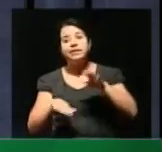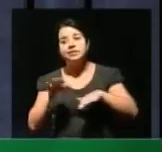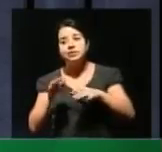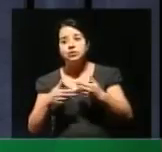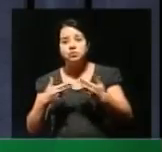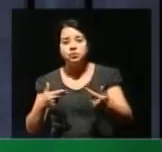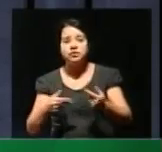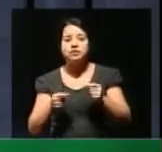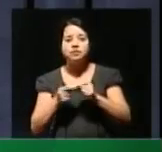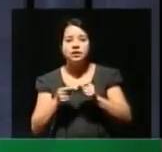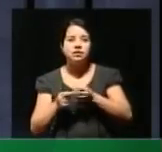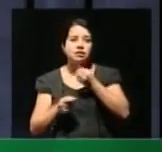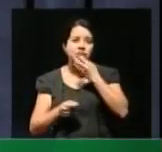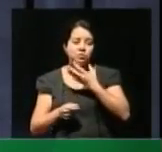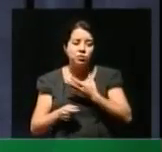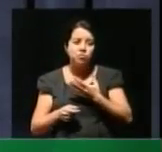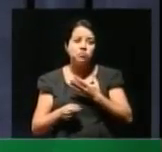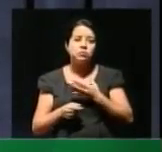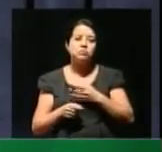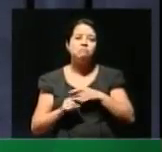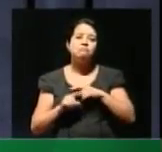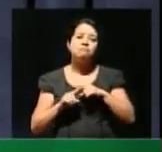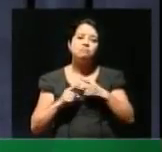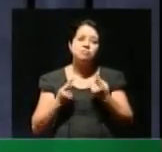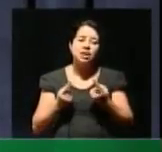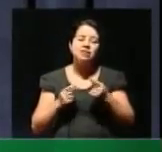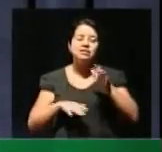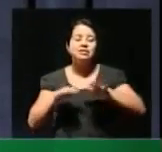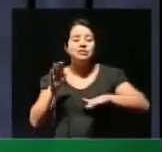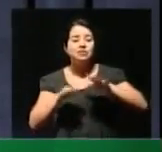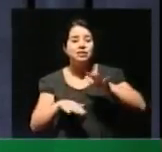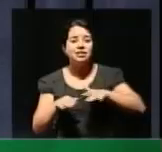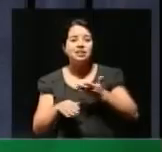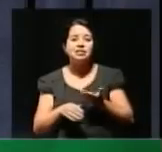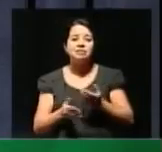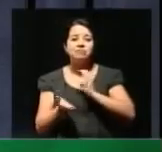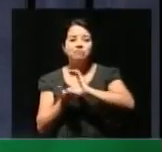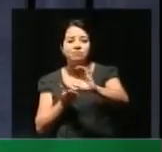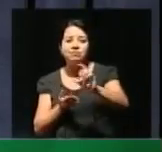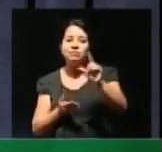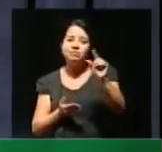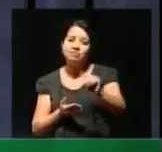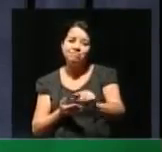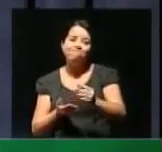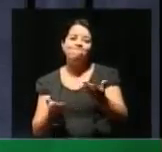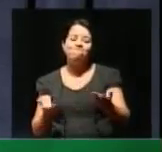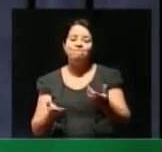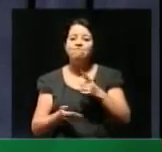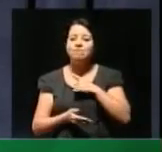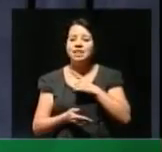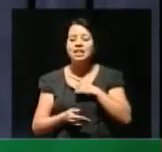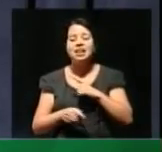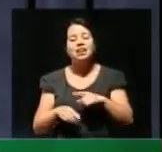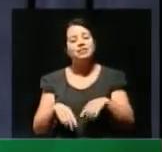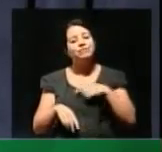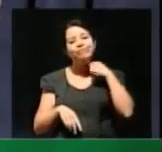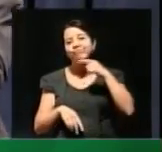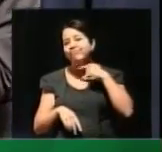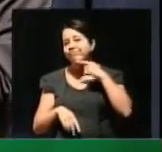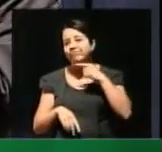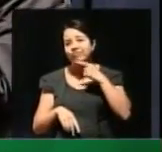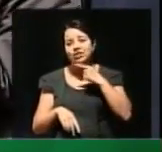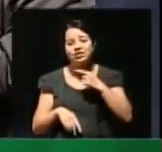é com baixa cobertura. E a coisa que é baixa cobertura, ela não consegue impactar na epidemia.